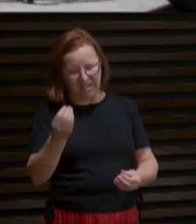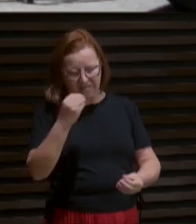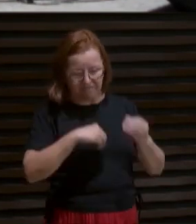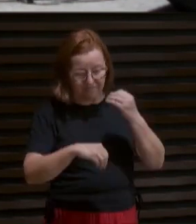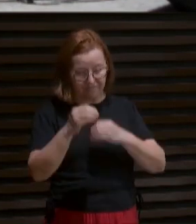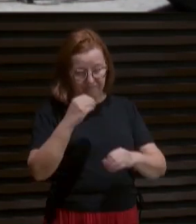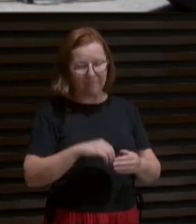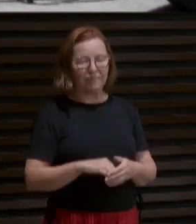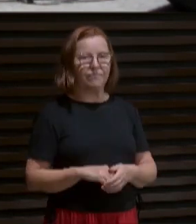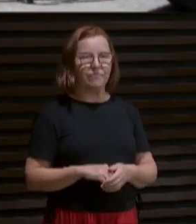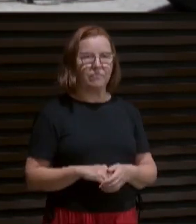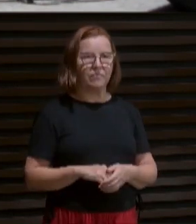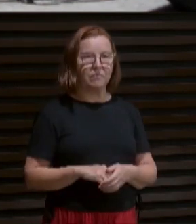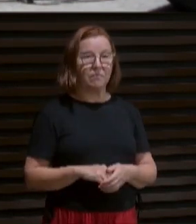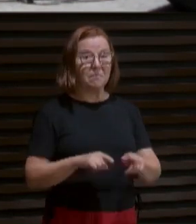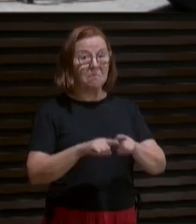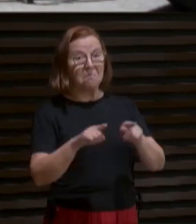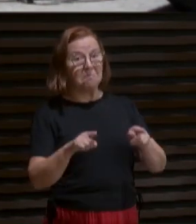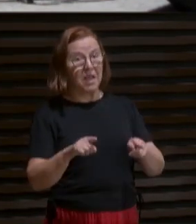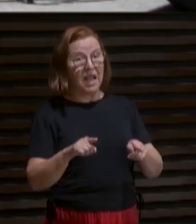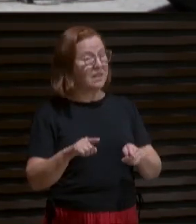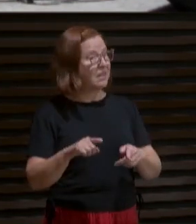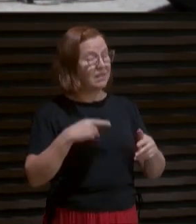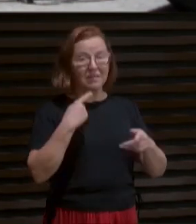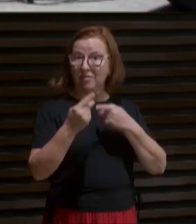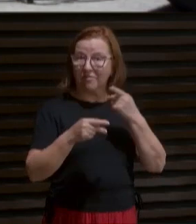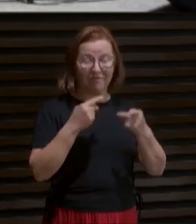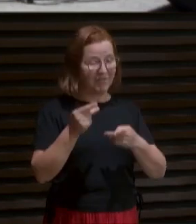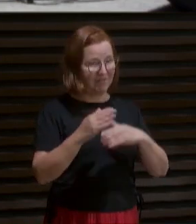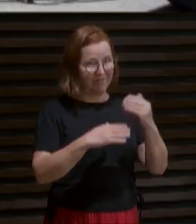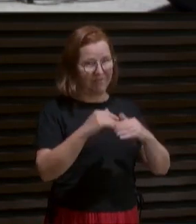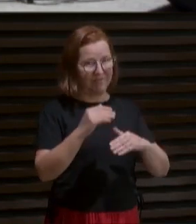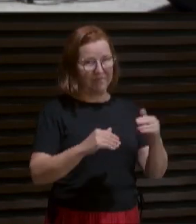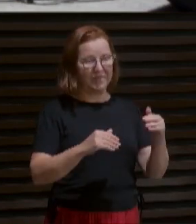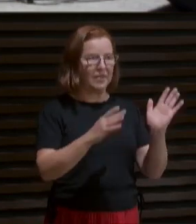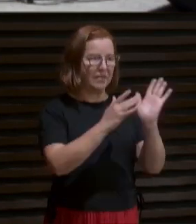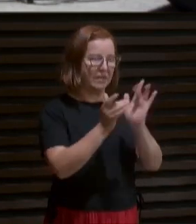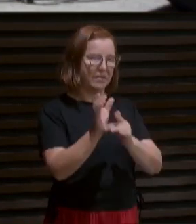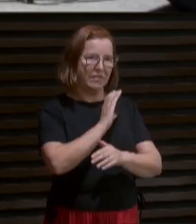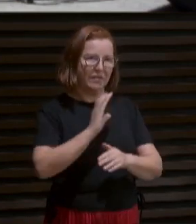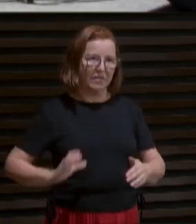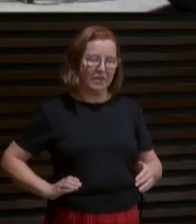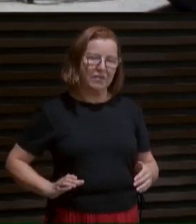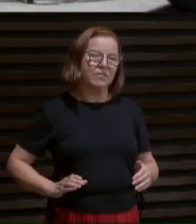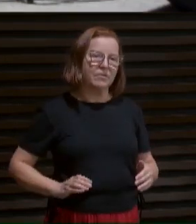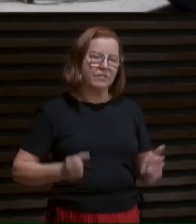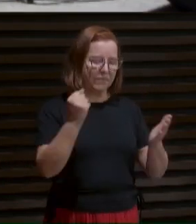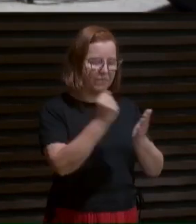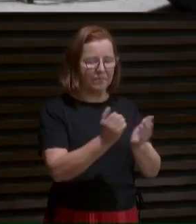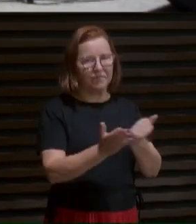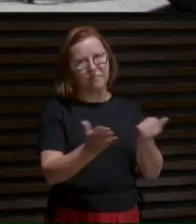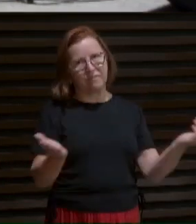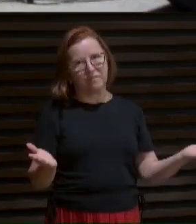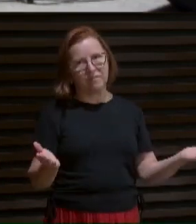e sonegar a obra de Jesus Cristo crucificado,